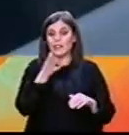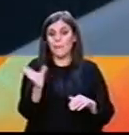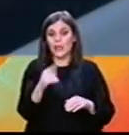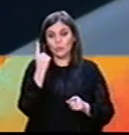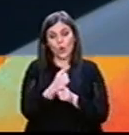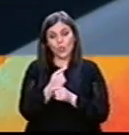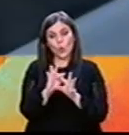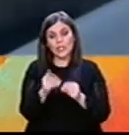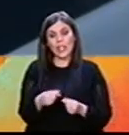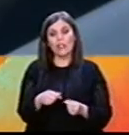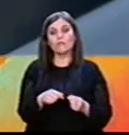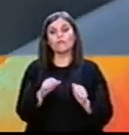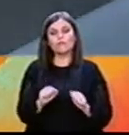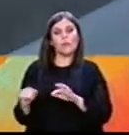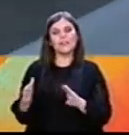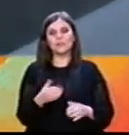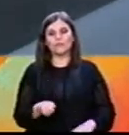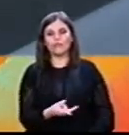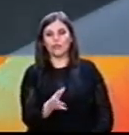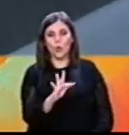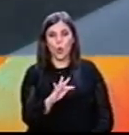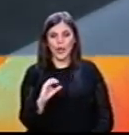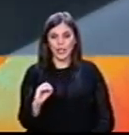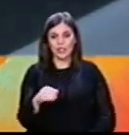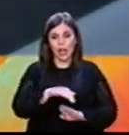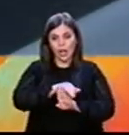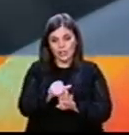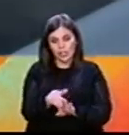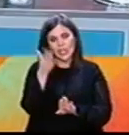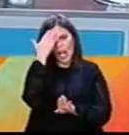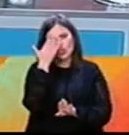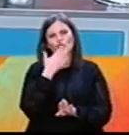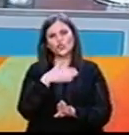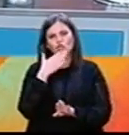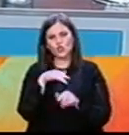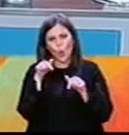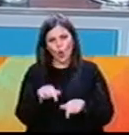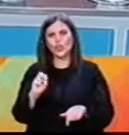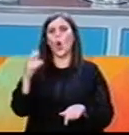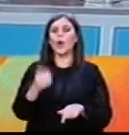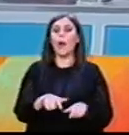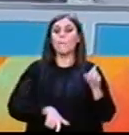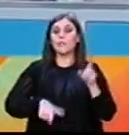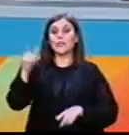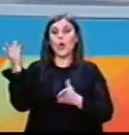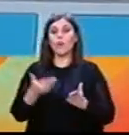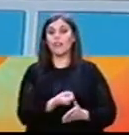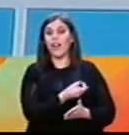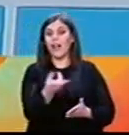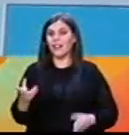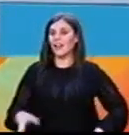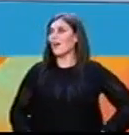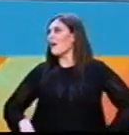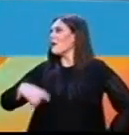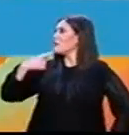quantidade de massa que nos rende mais ou menos cerca de 40 rissóis. Achas que é suficiente hoje para os convidados que aqui temos?